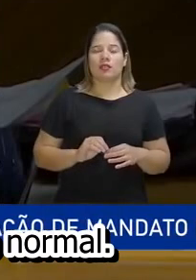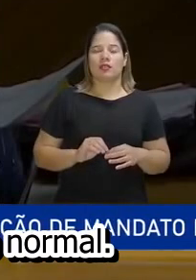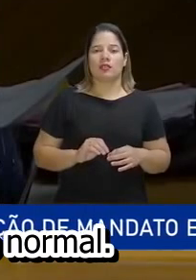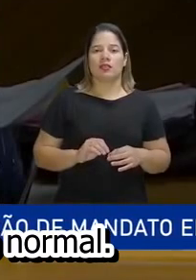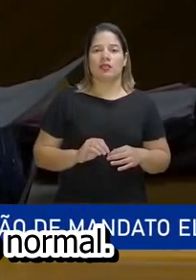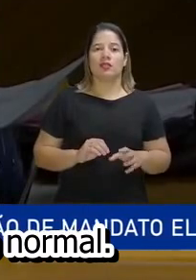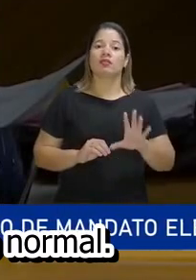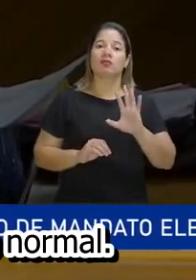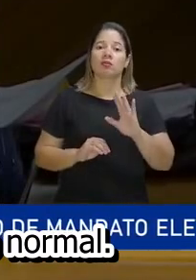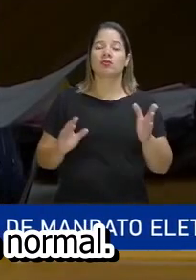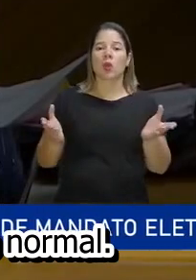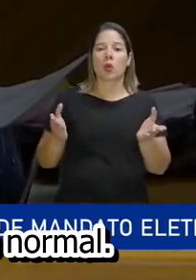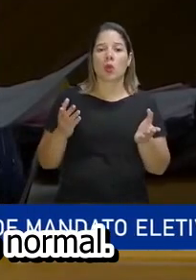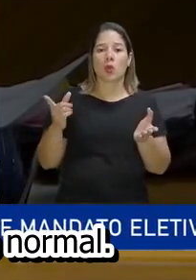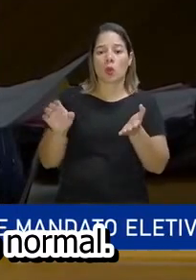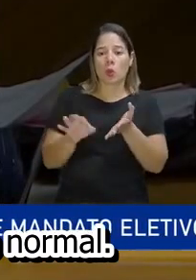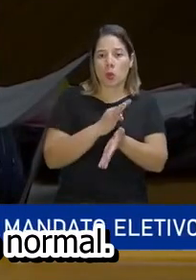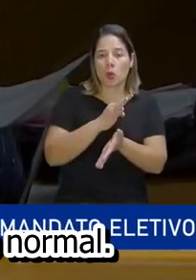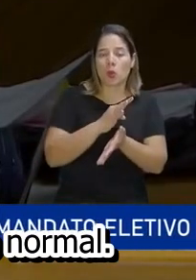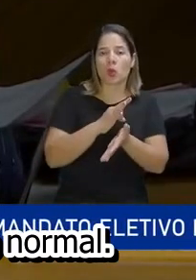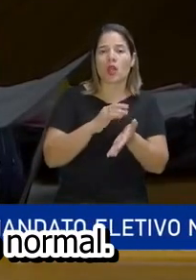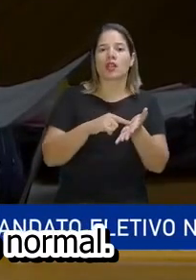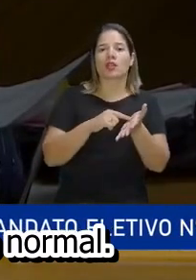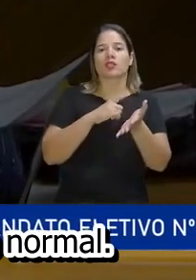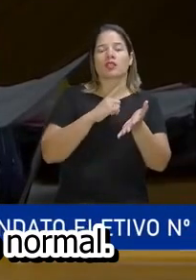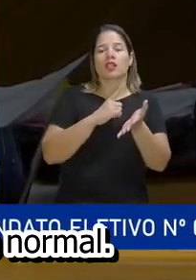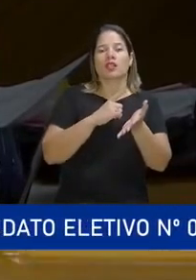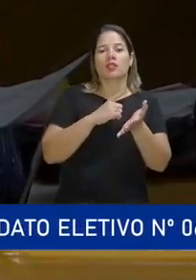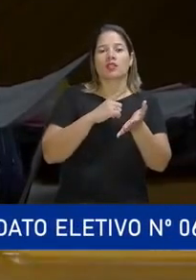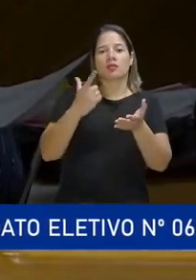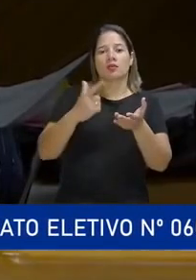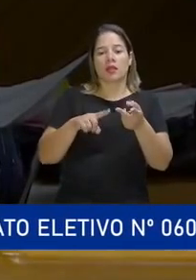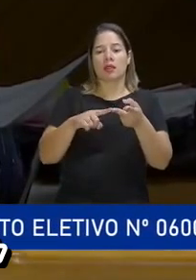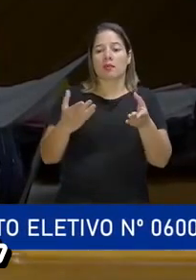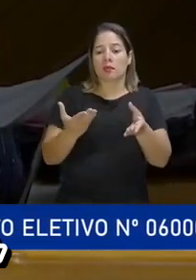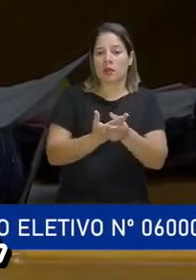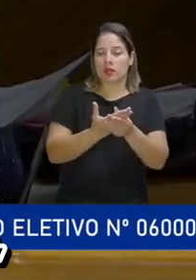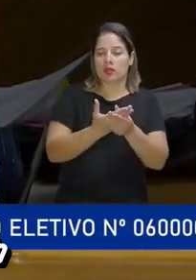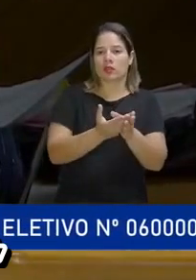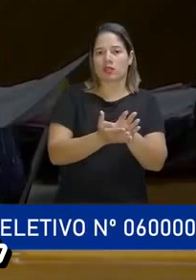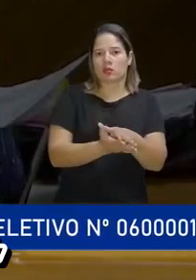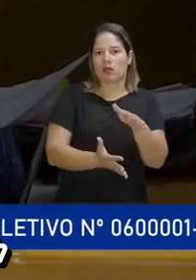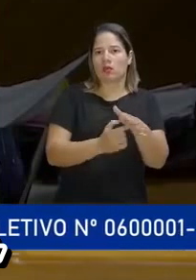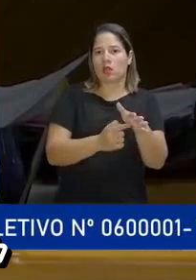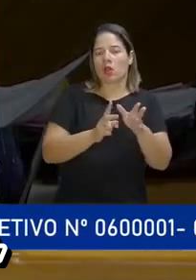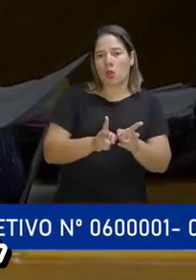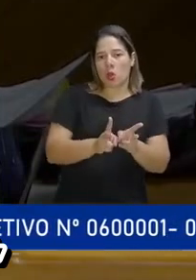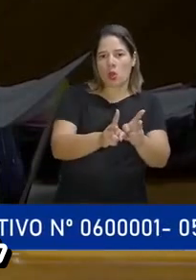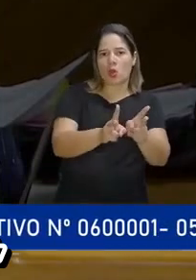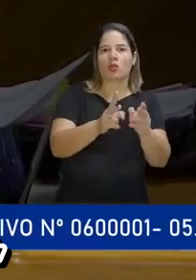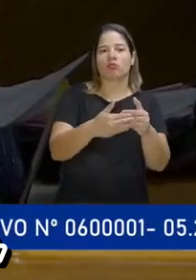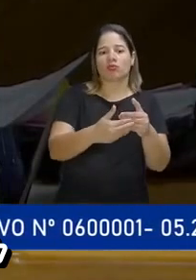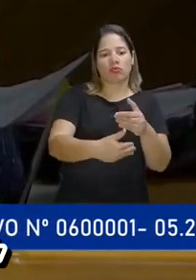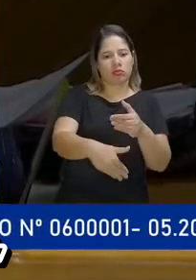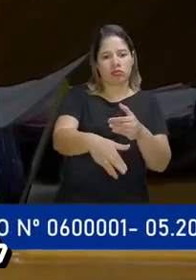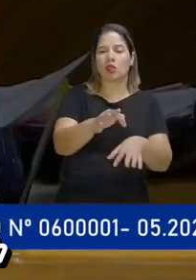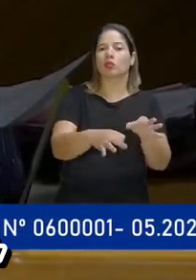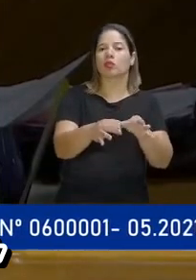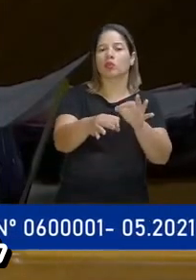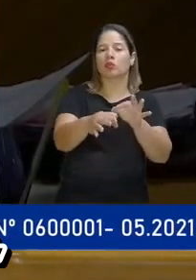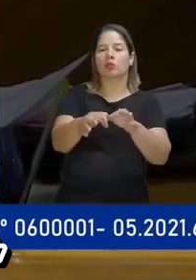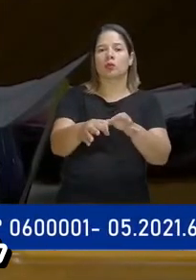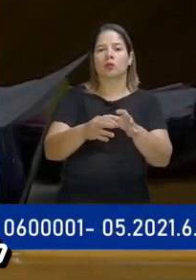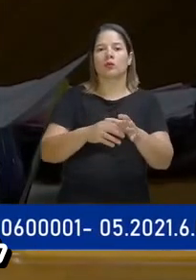acórdão e o processo segue o seu curso normal. Não há, portanto, qualquer teratologia na decisão,